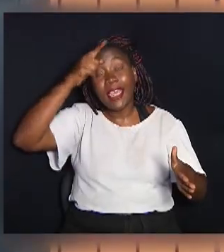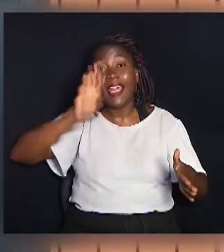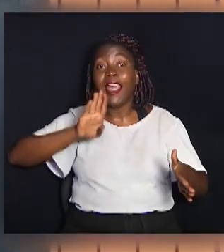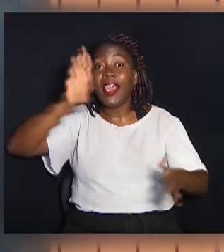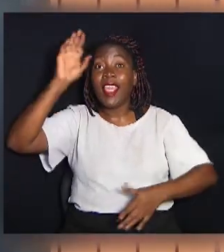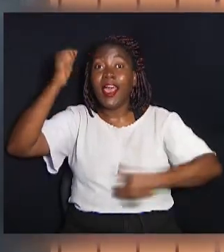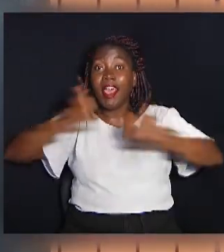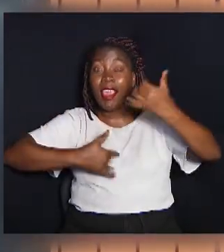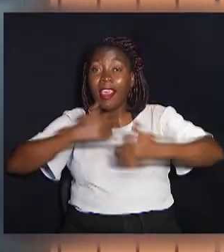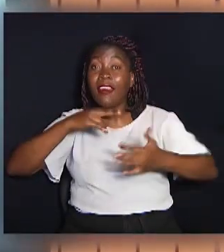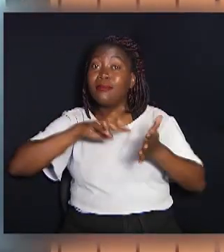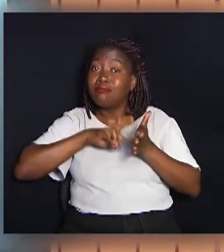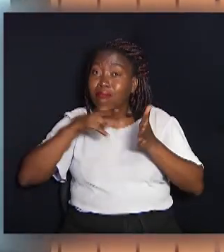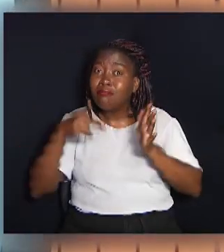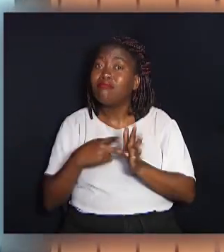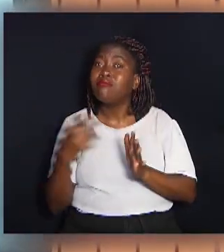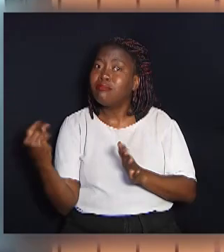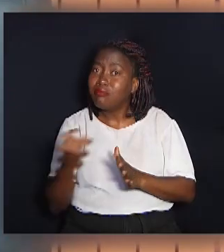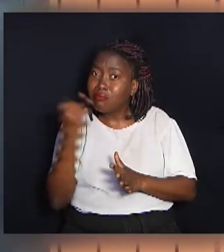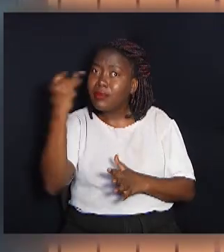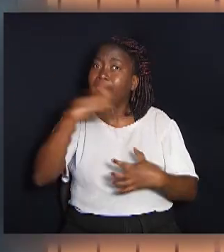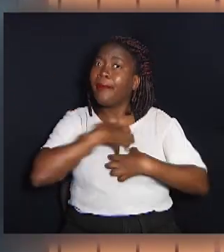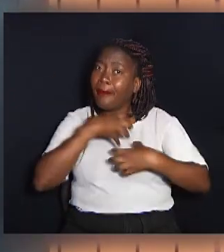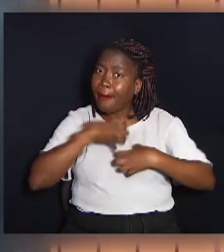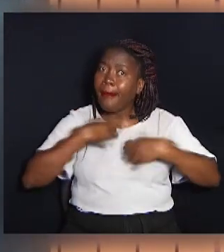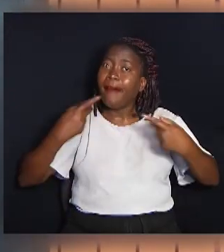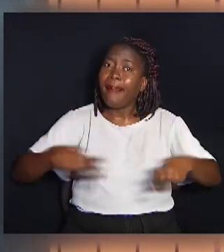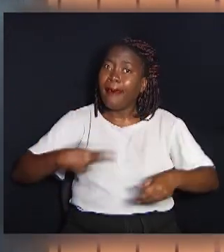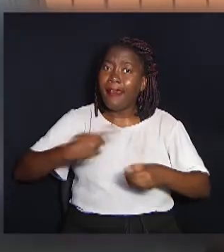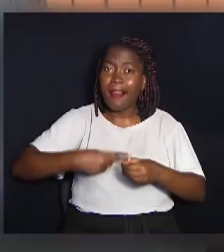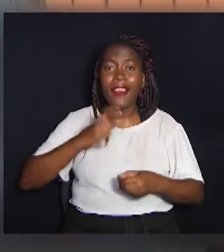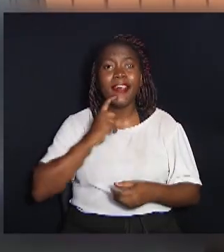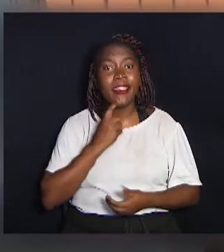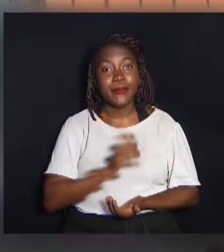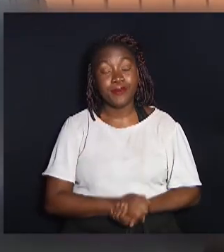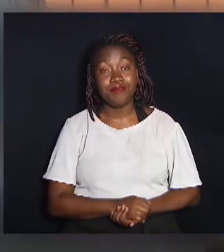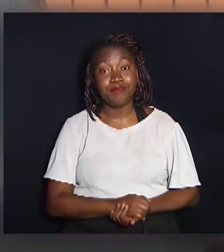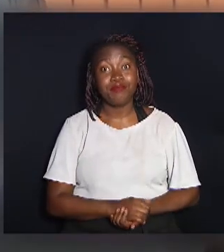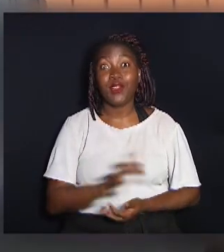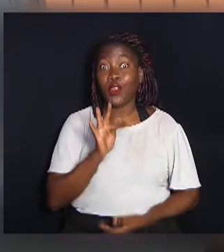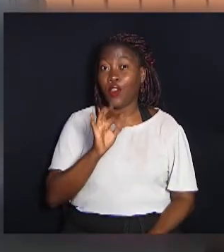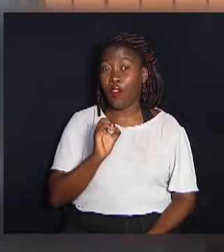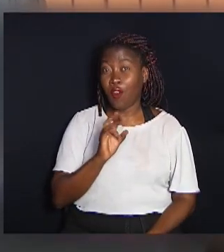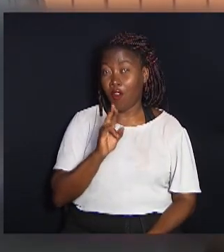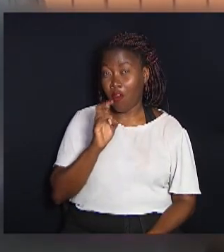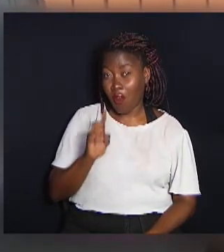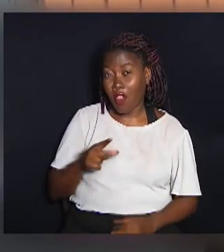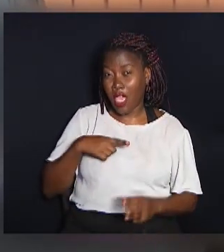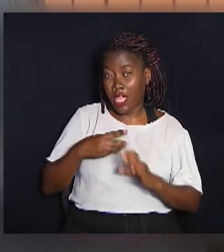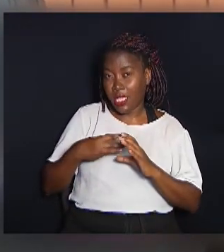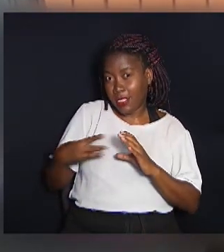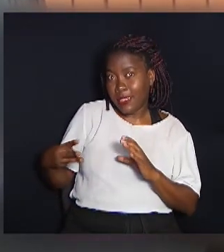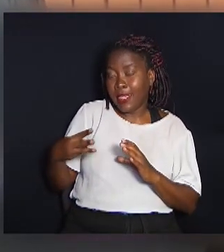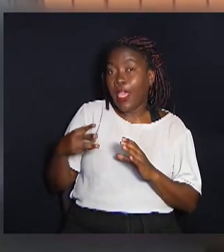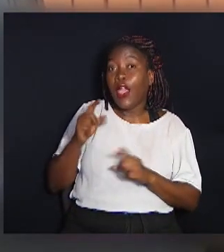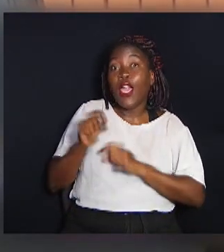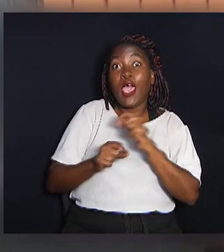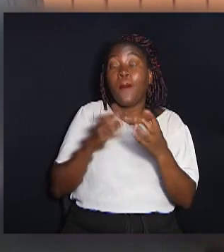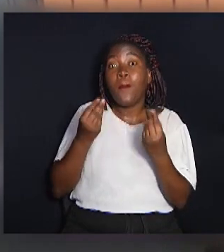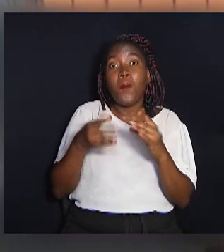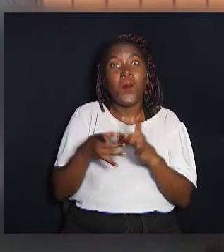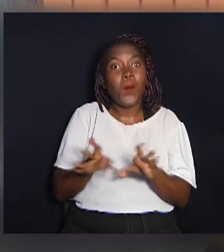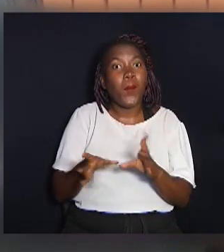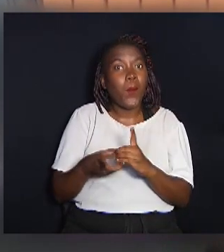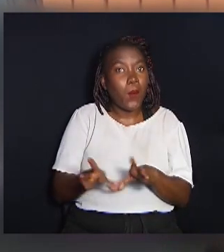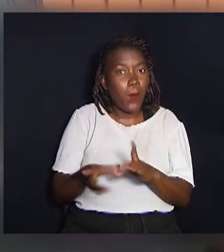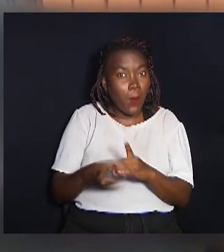sobre a representatividade do ritmo na cidade de Campinas. O forró ele tem uma característica de ser bastante democrático,